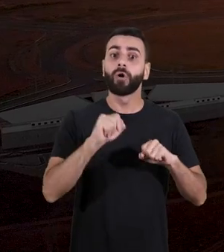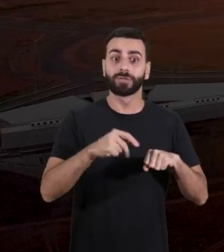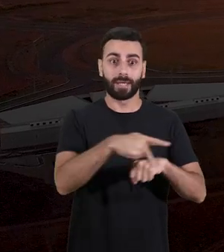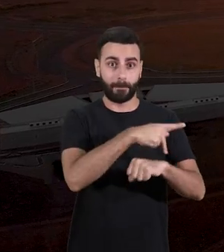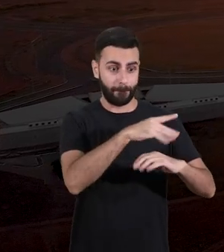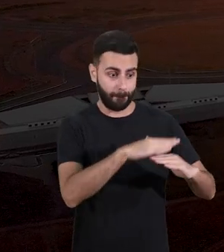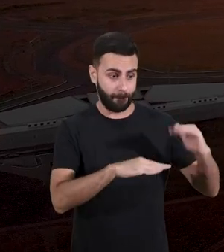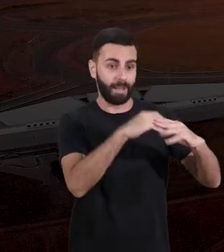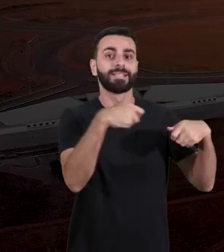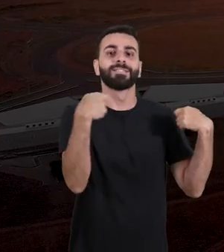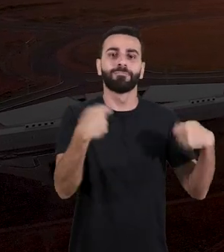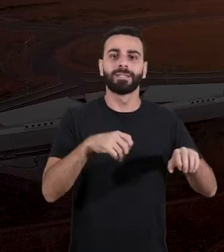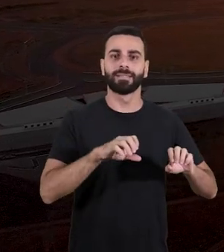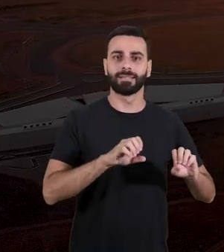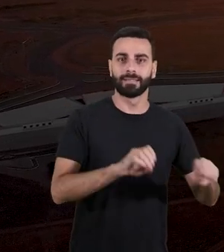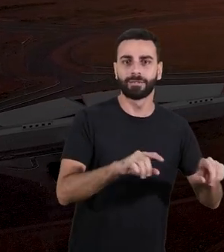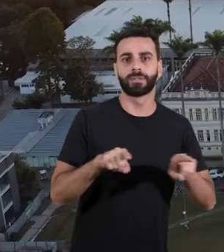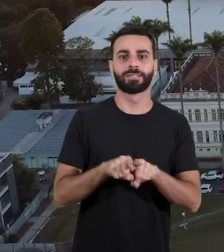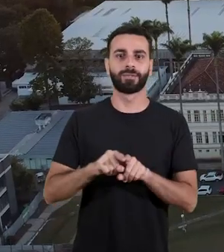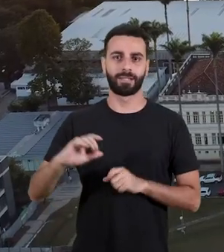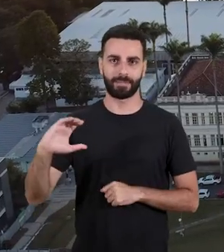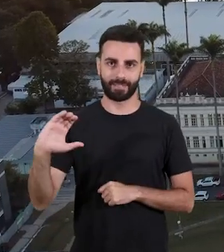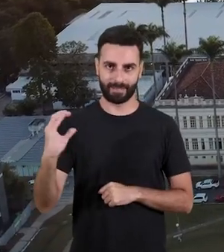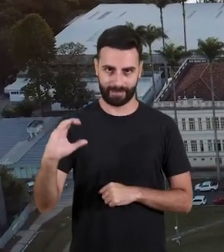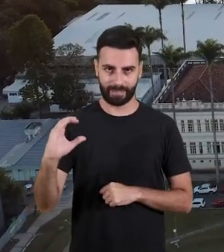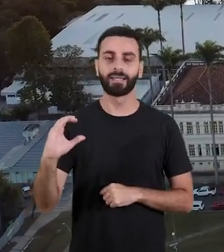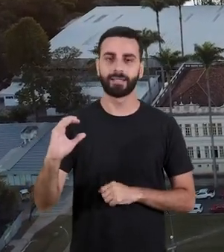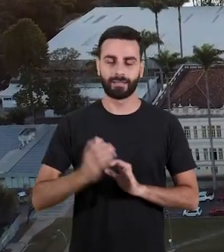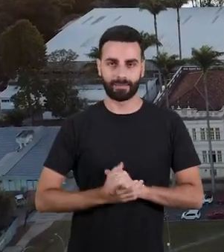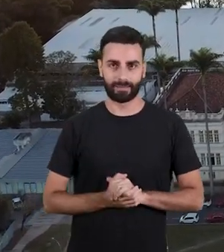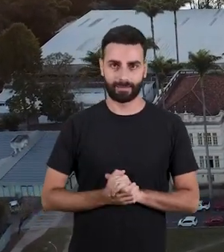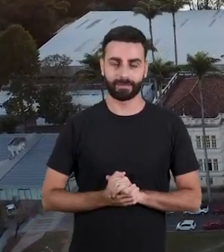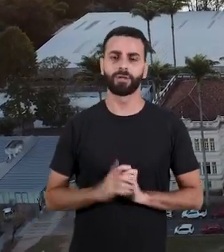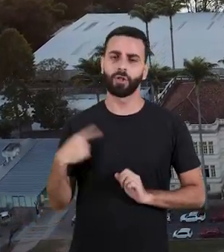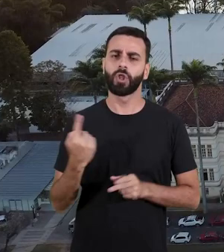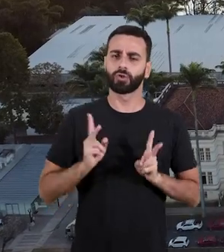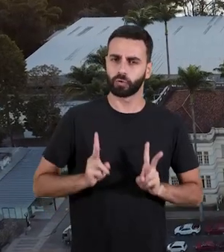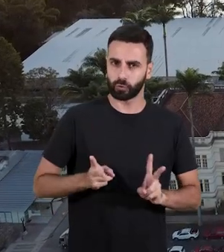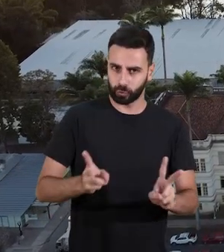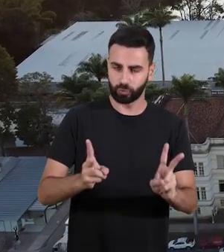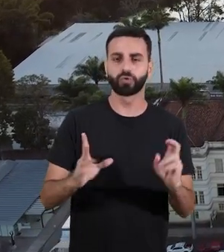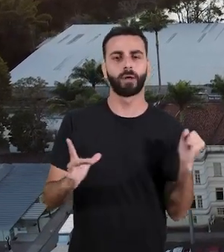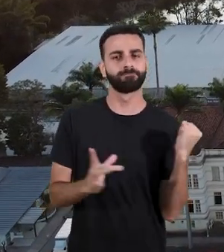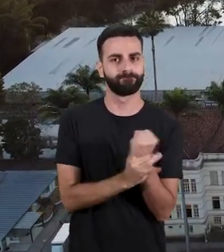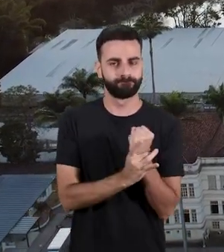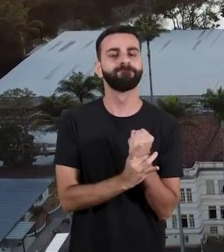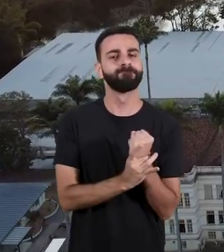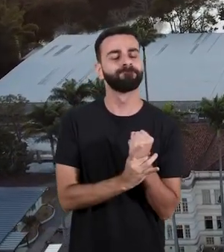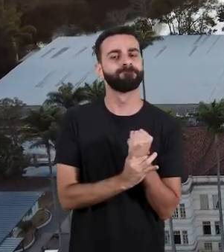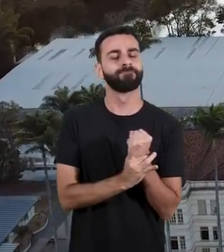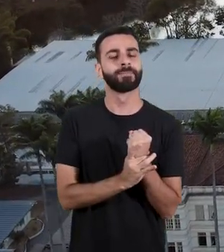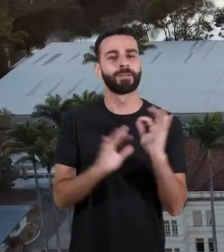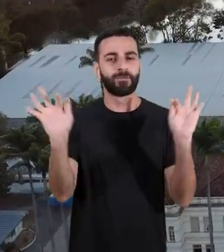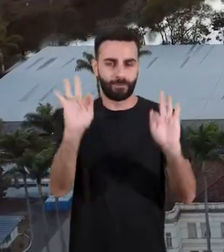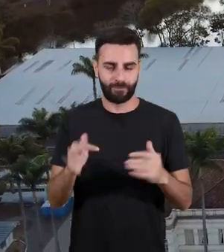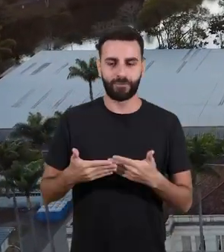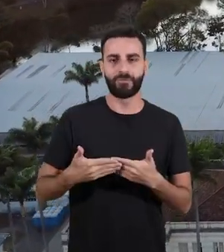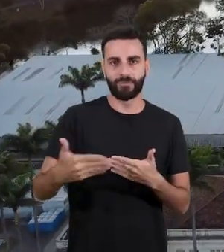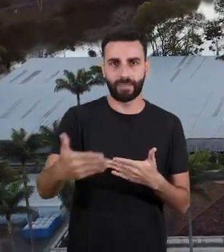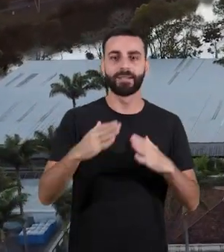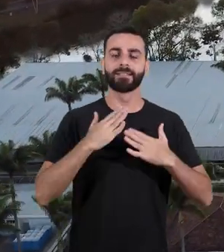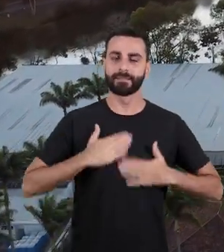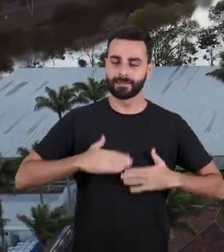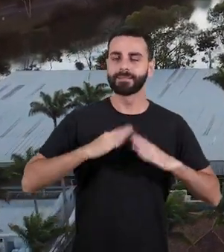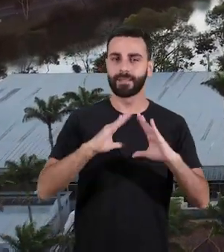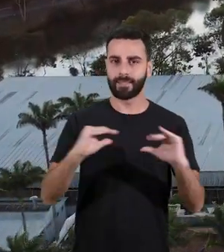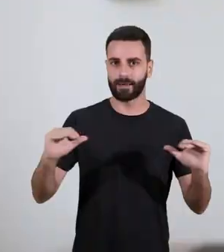não se constrói uma nação sem educação e sem ciência. Que sigamos fortalecidos e possamos celebrar tempos mais